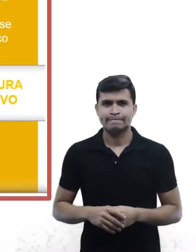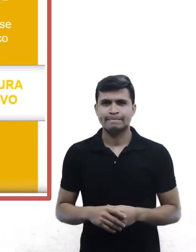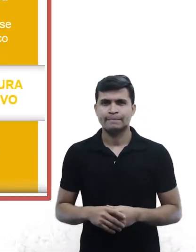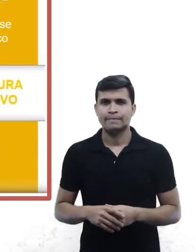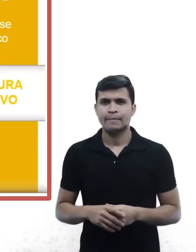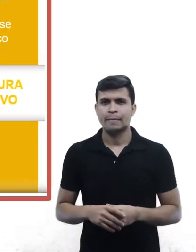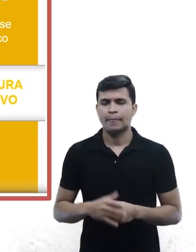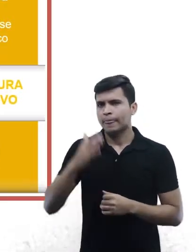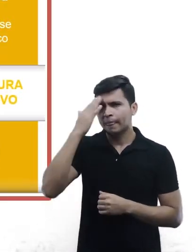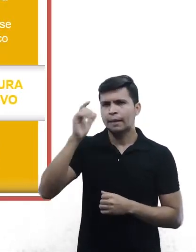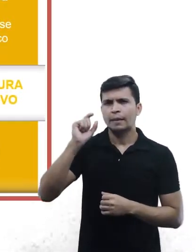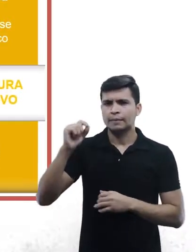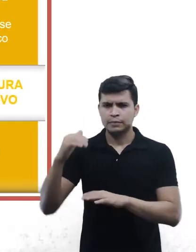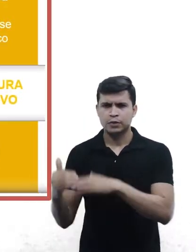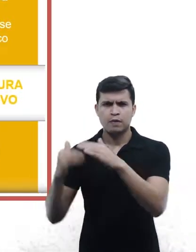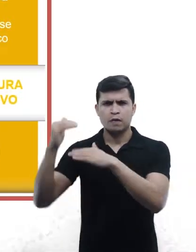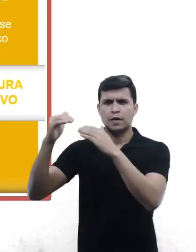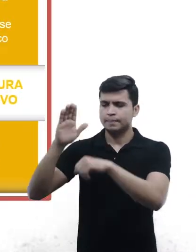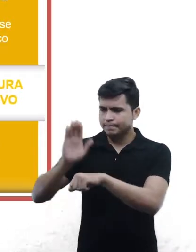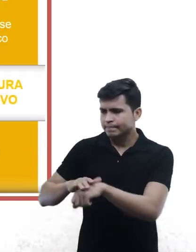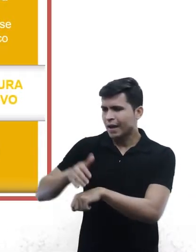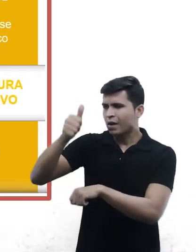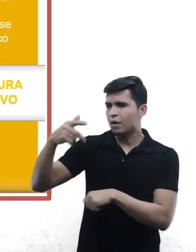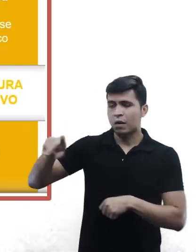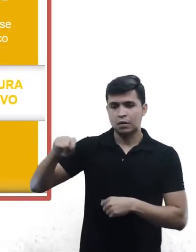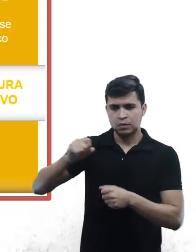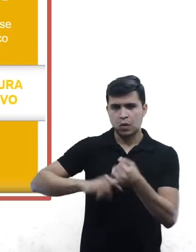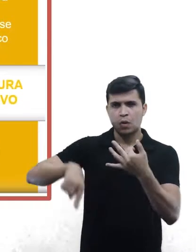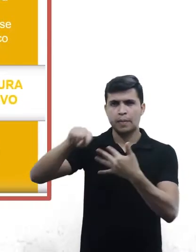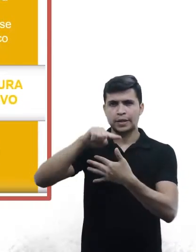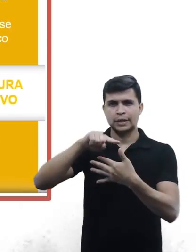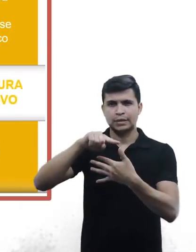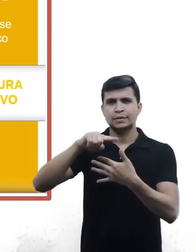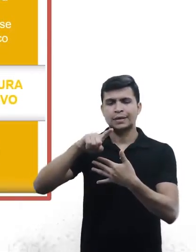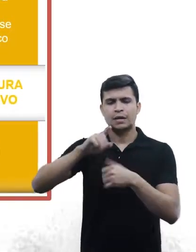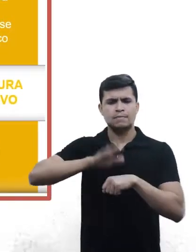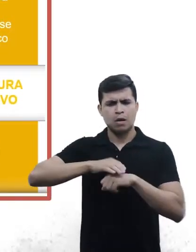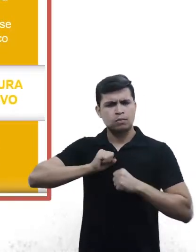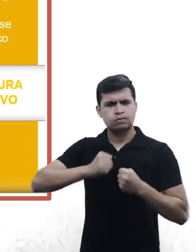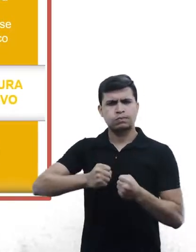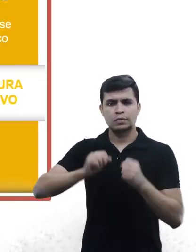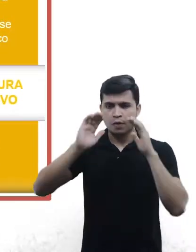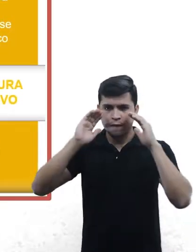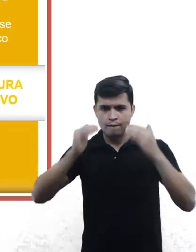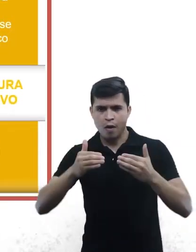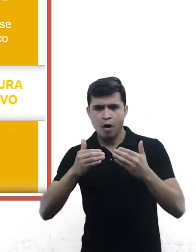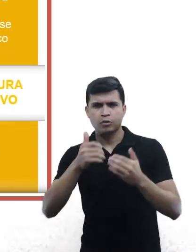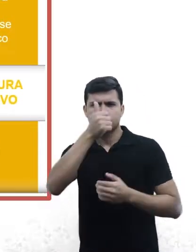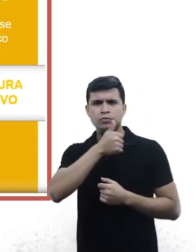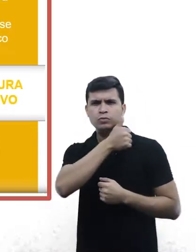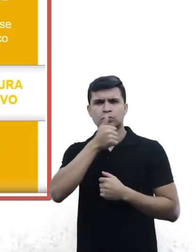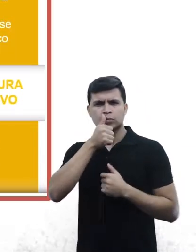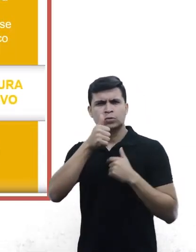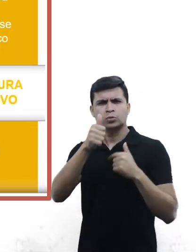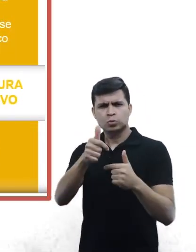menos. Sabe-se que ao desenvolver melhor as competências socioemocionais denominadas determinação, foco